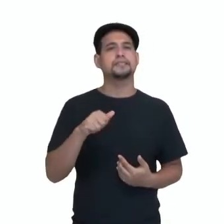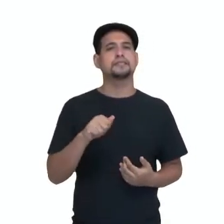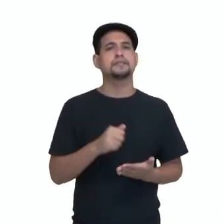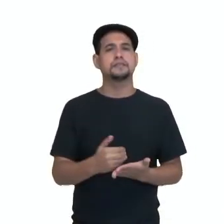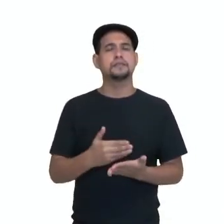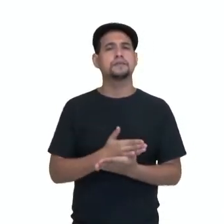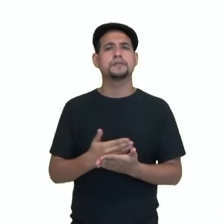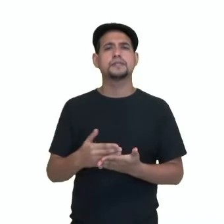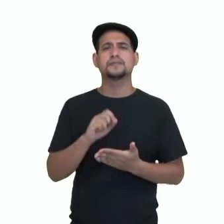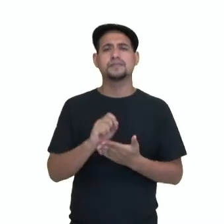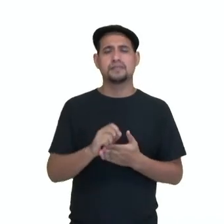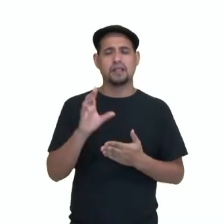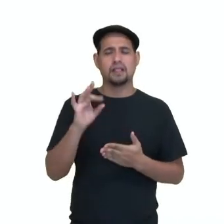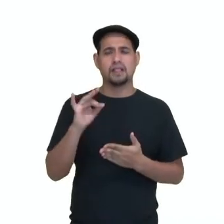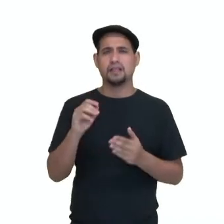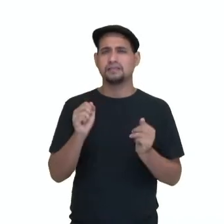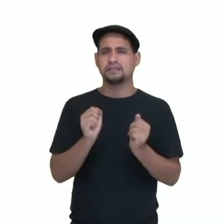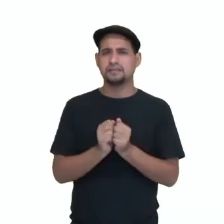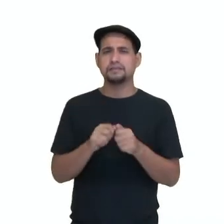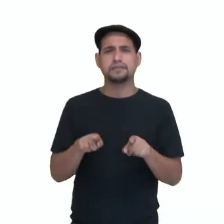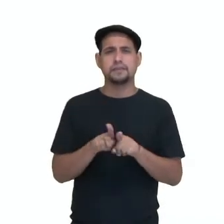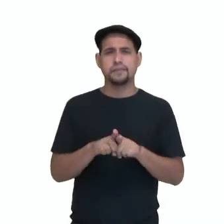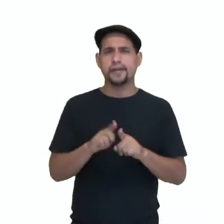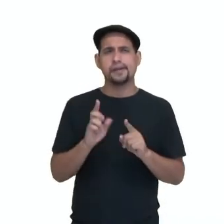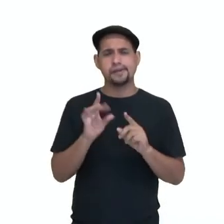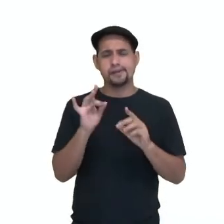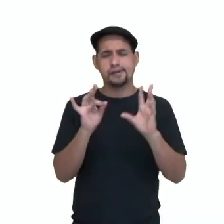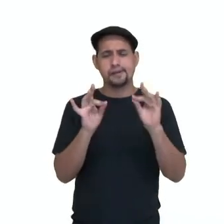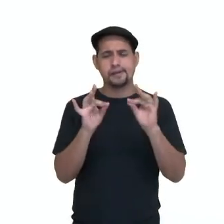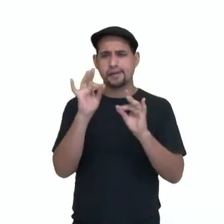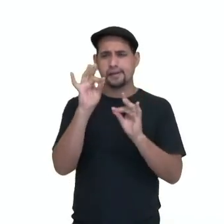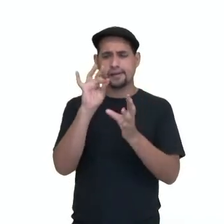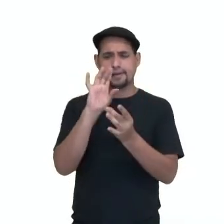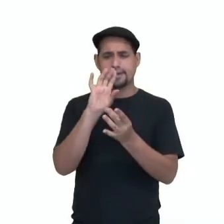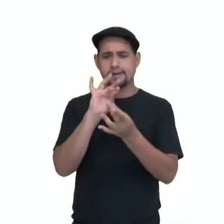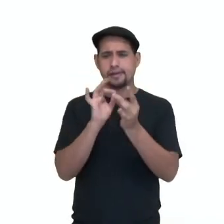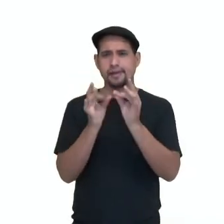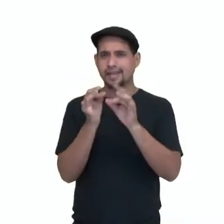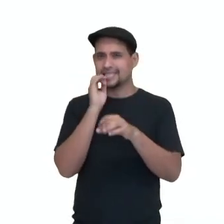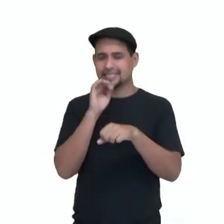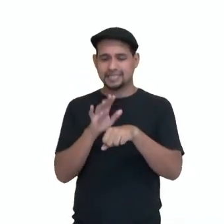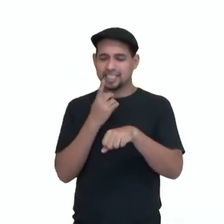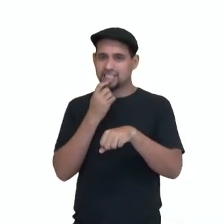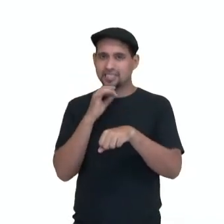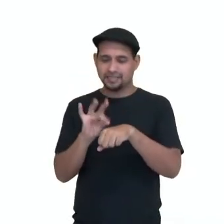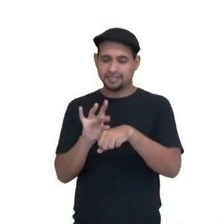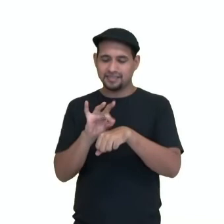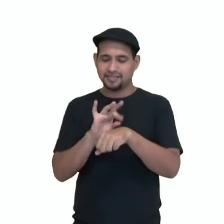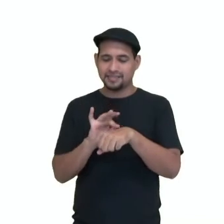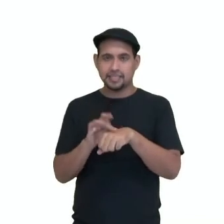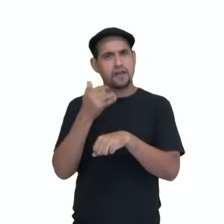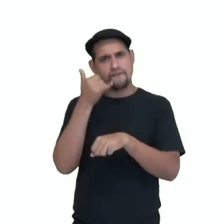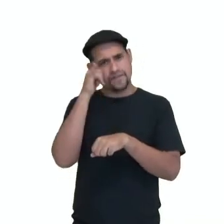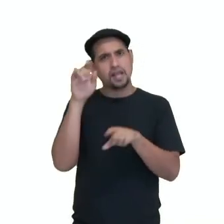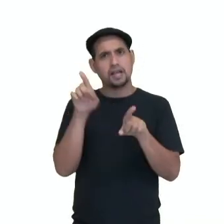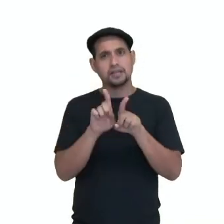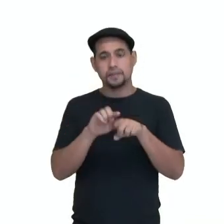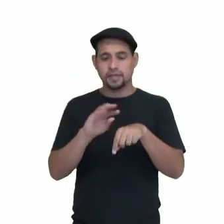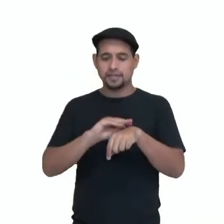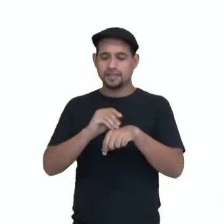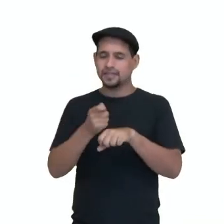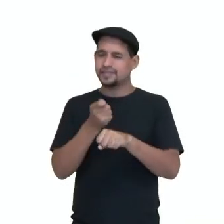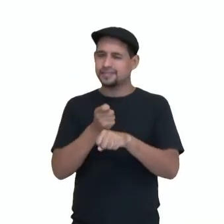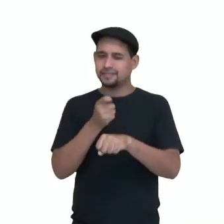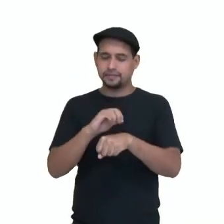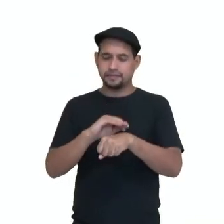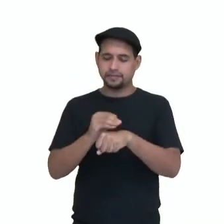a se colar onde está o rompimento, né? E aí vai prevenir. Aí logo depois vem a cascata de